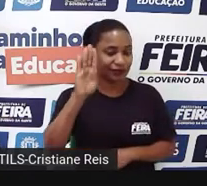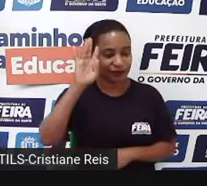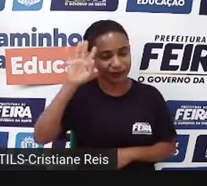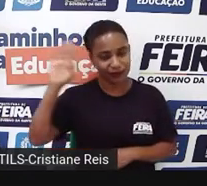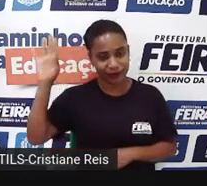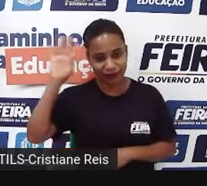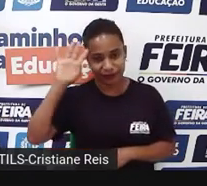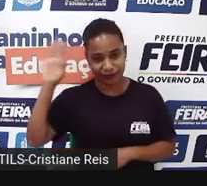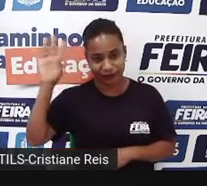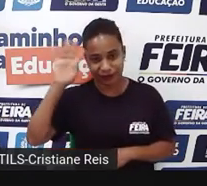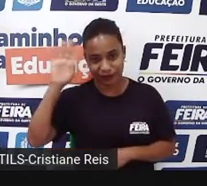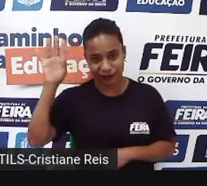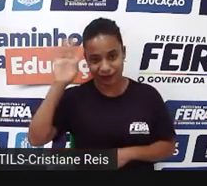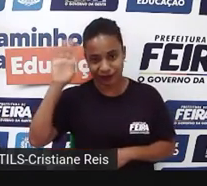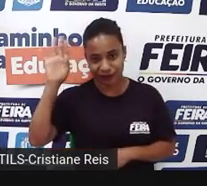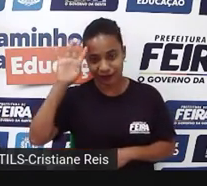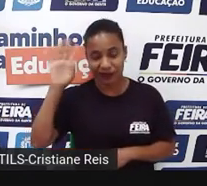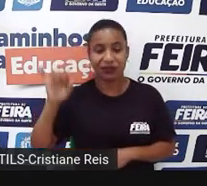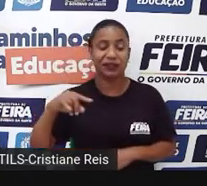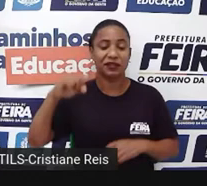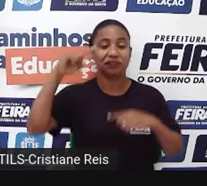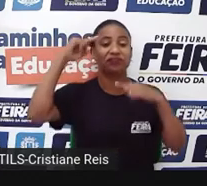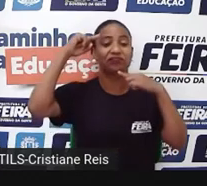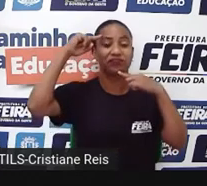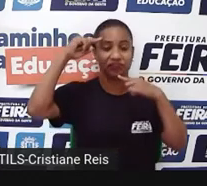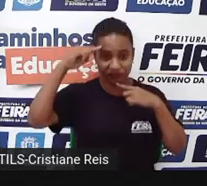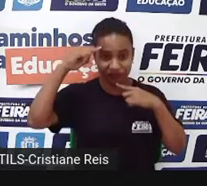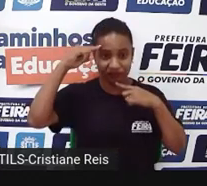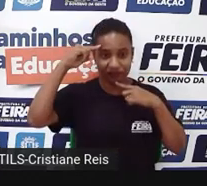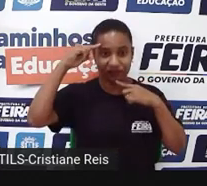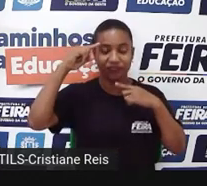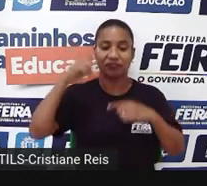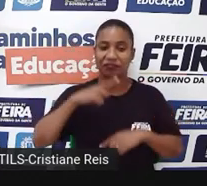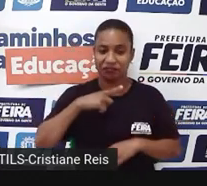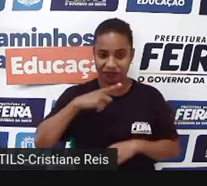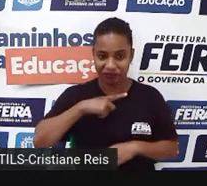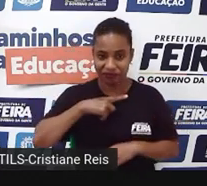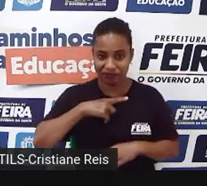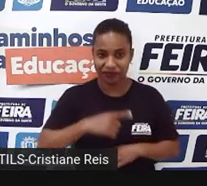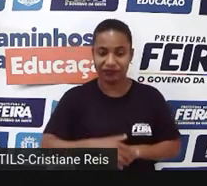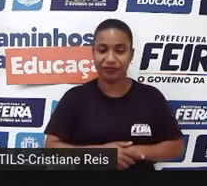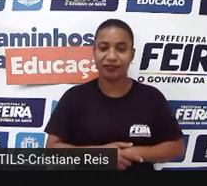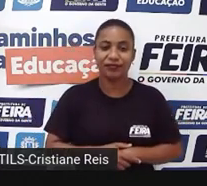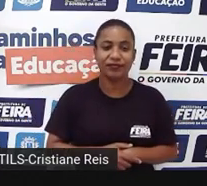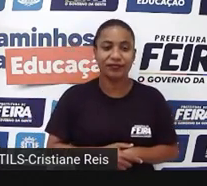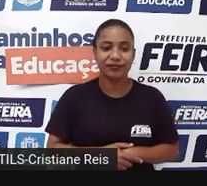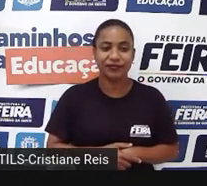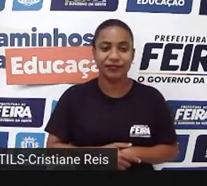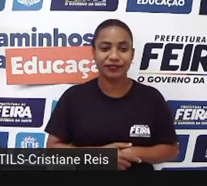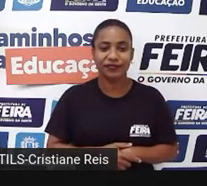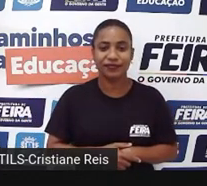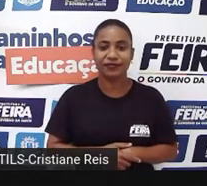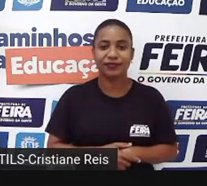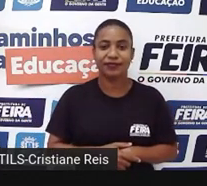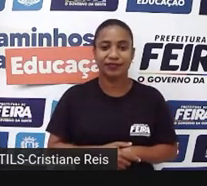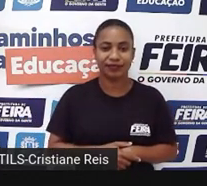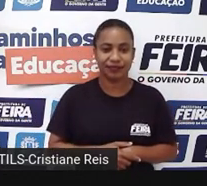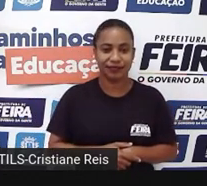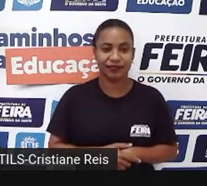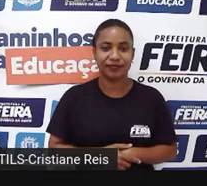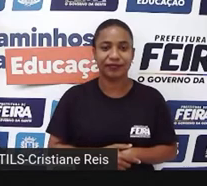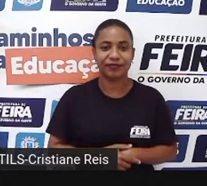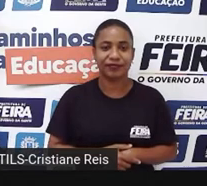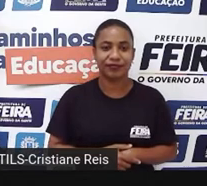que envolve alguns elementos mágicos e sobrenaturais. Next one, number